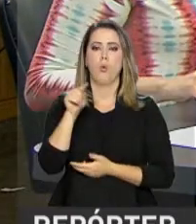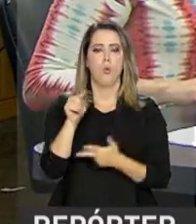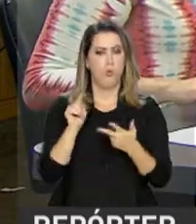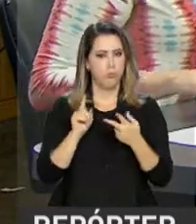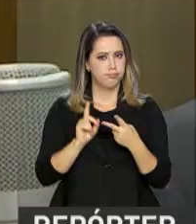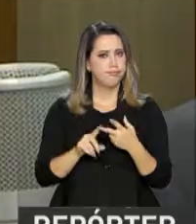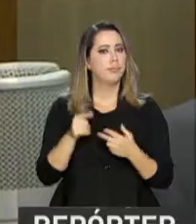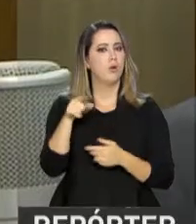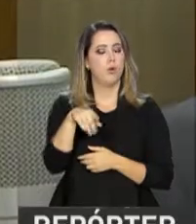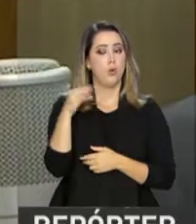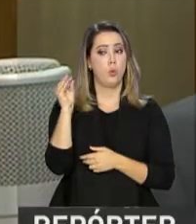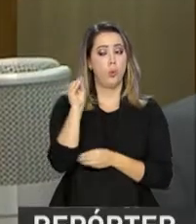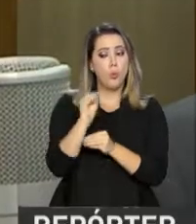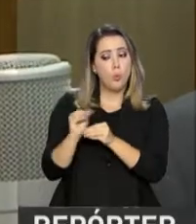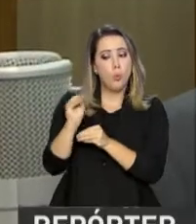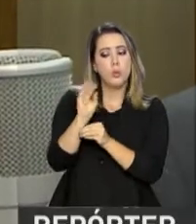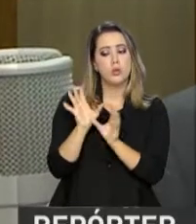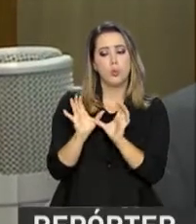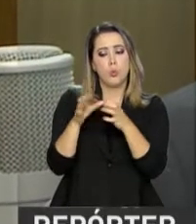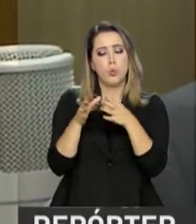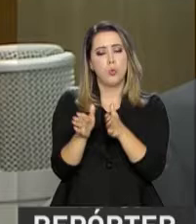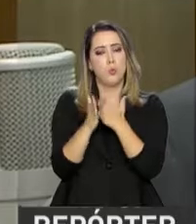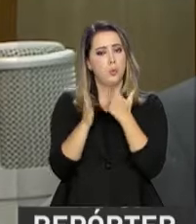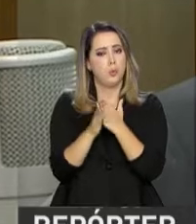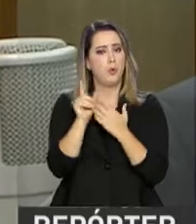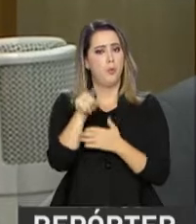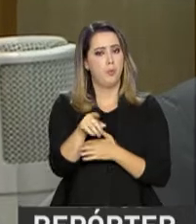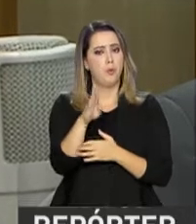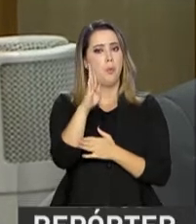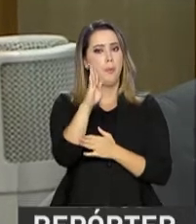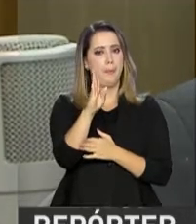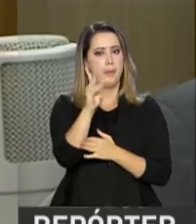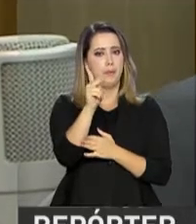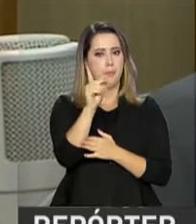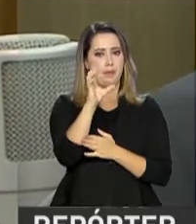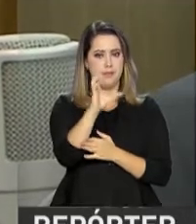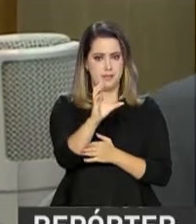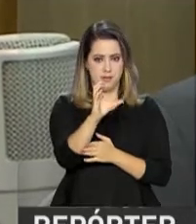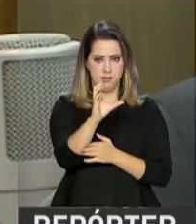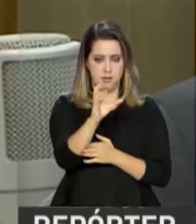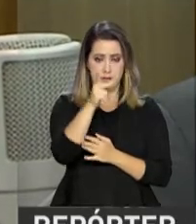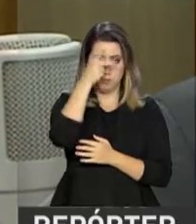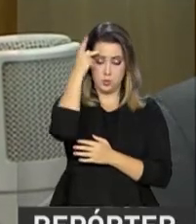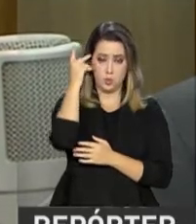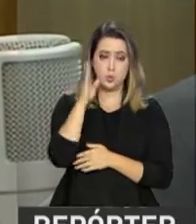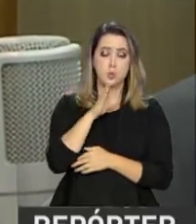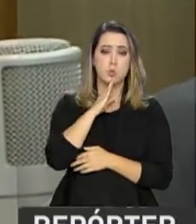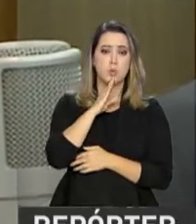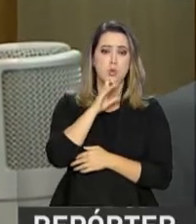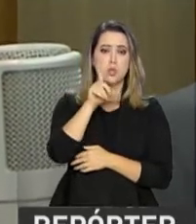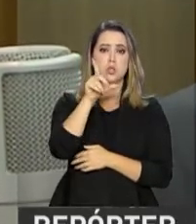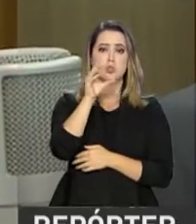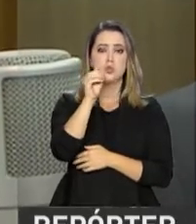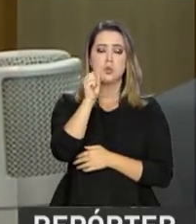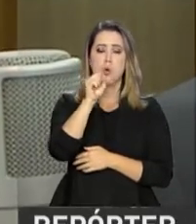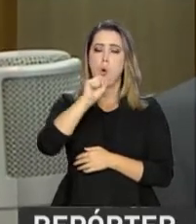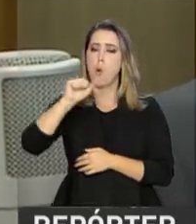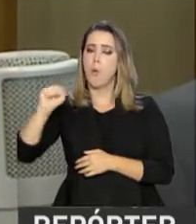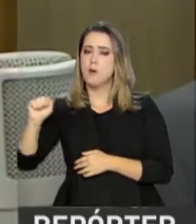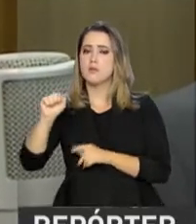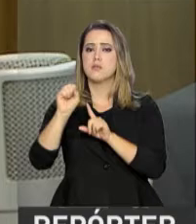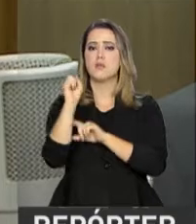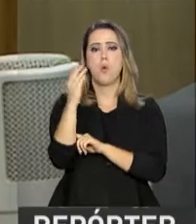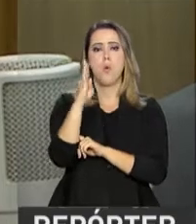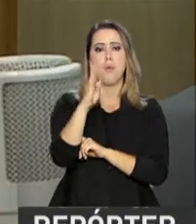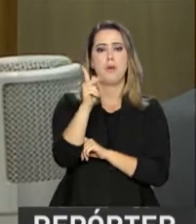preservar a população mais carente a população que tem mais necessidade benefício de prestação continuada lado algumas pessoas conhecem como loas outro como bpc